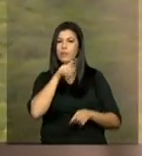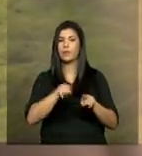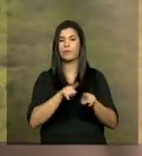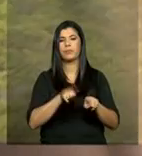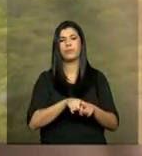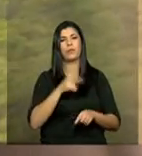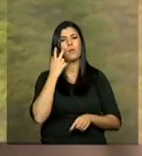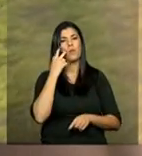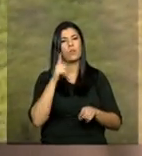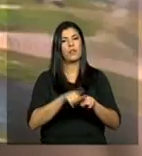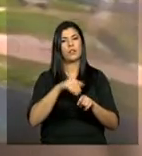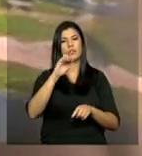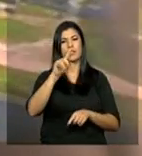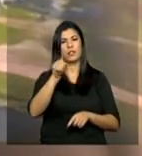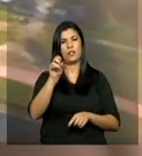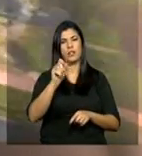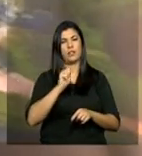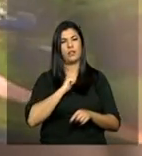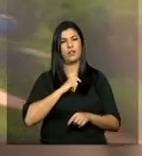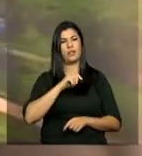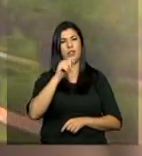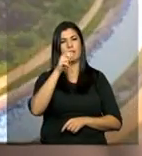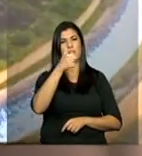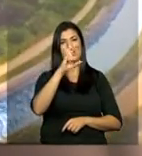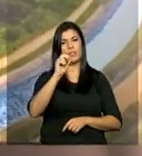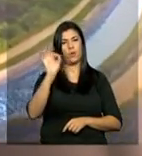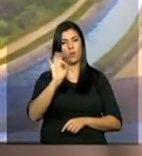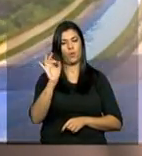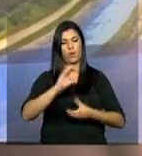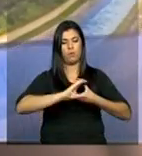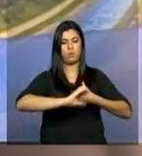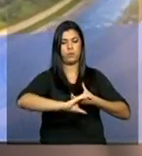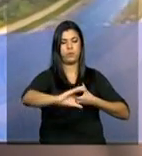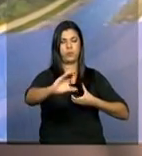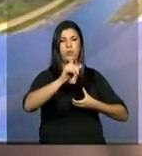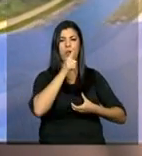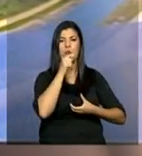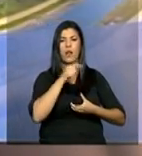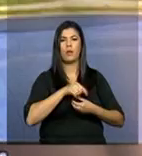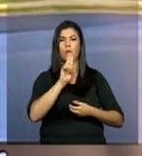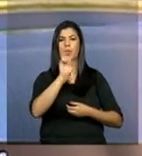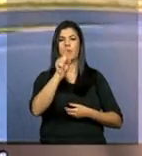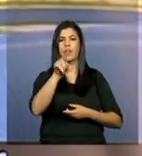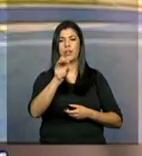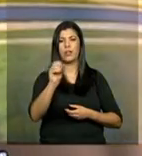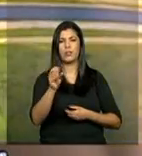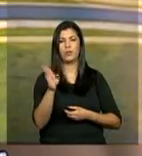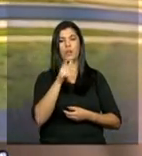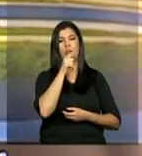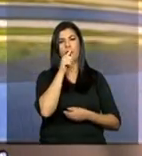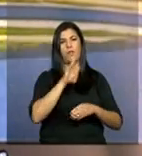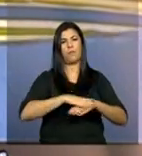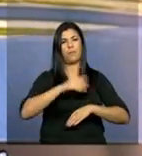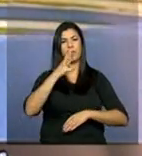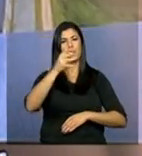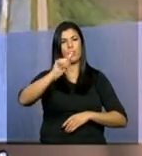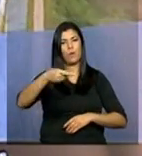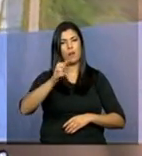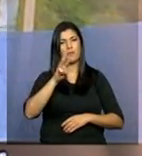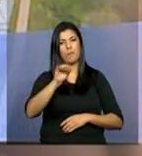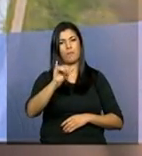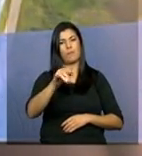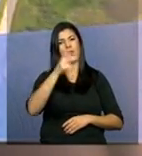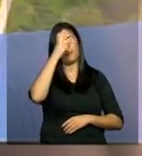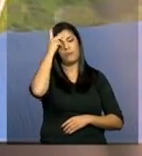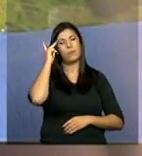outro canal com mais de 250 quilômetros está pronto. É o Eixão das Águas, que já abastece mais de 4 milhões de